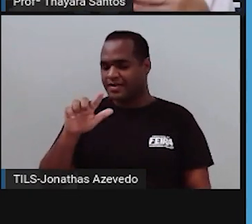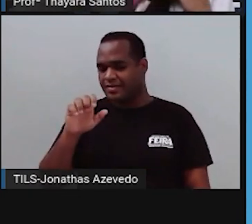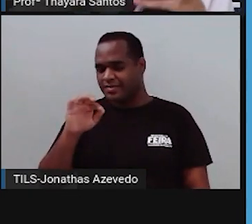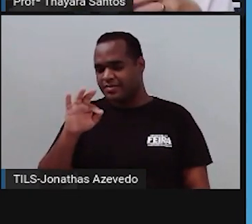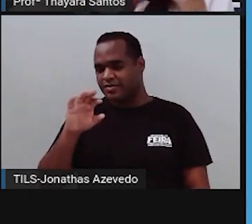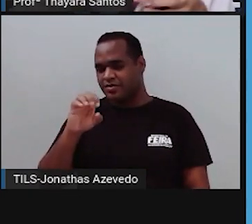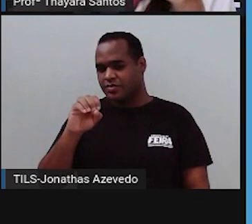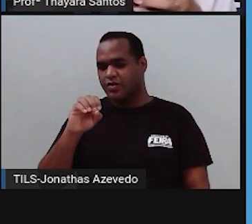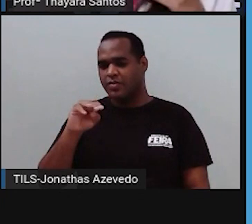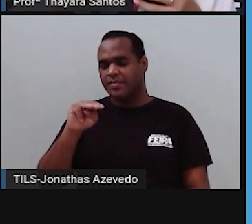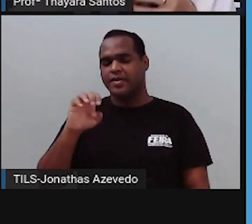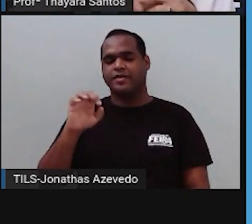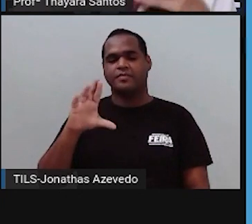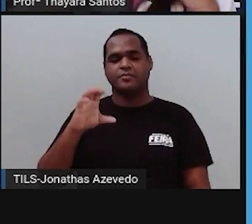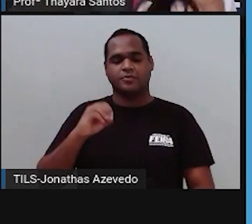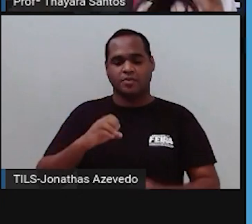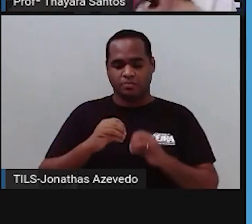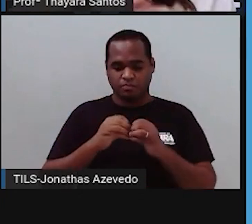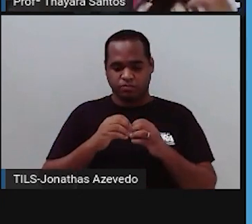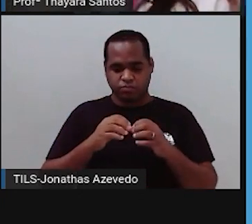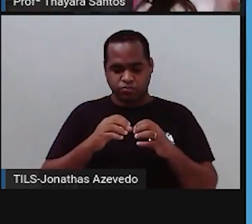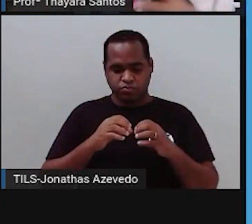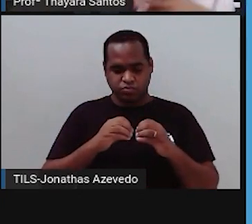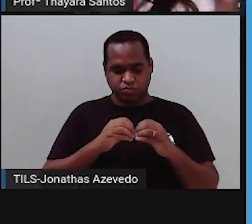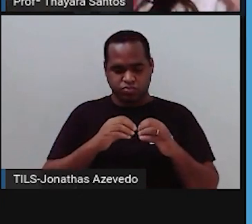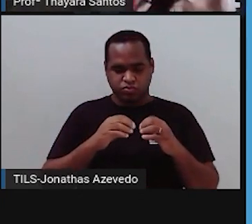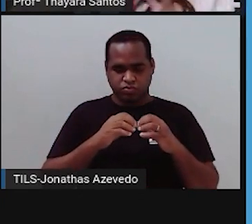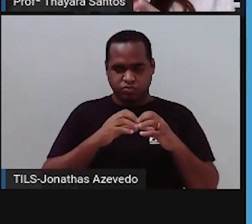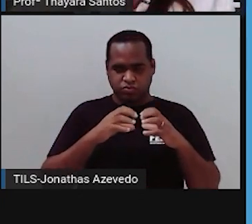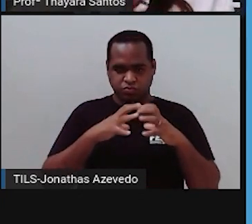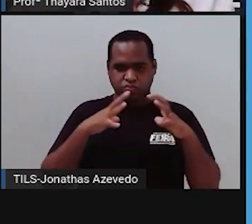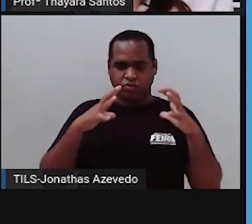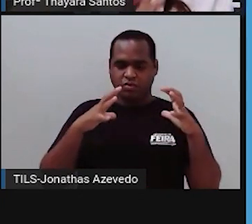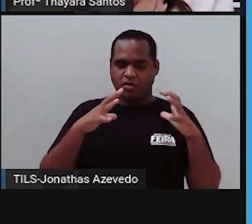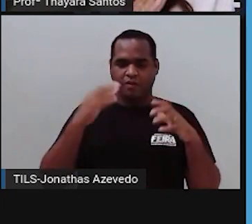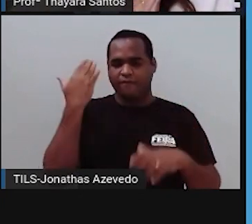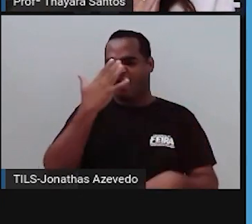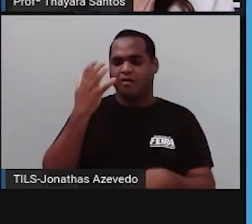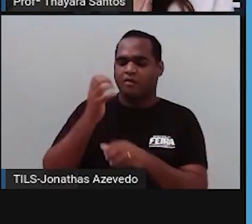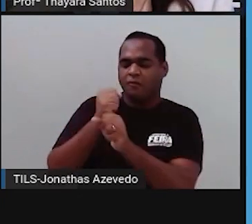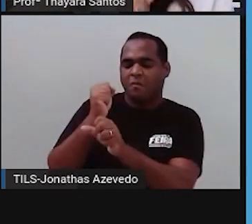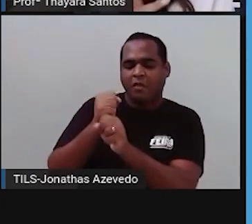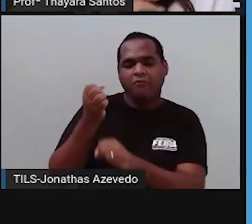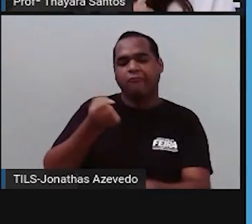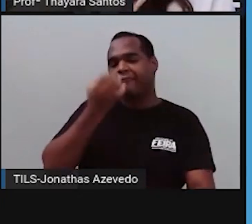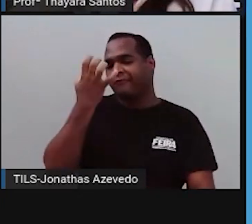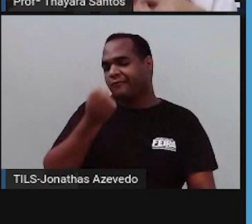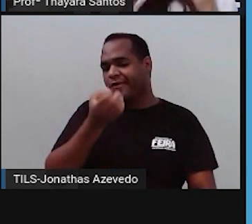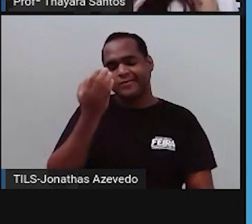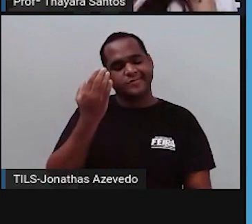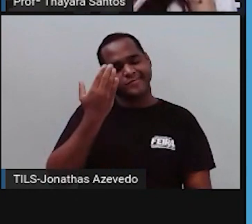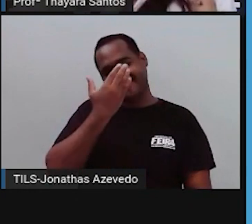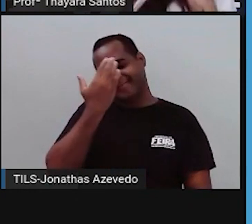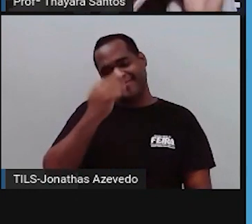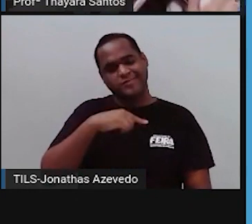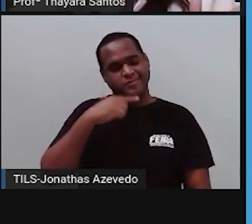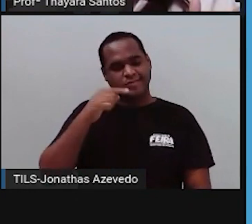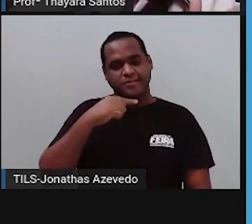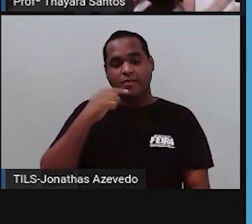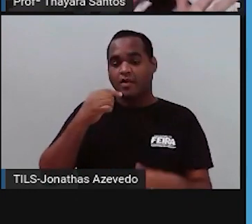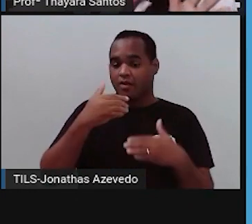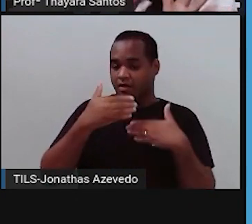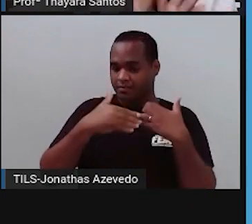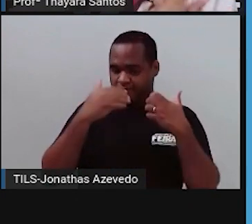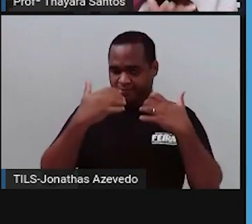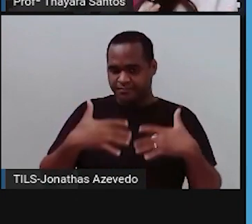blastômeros continuam se dividindo até formar a mórula, que é quando a gente não consegue mais saber quantas células tem ali. A partir daquele